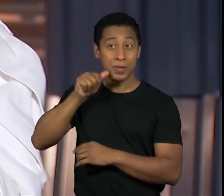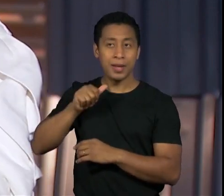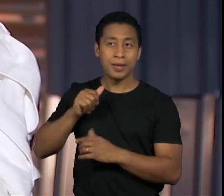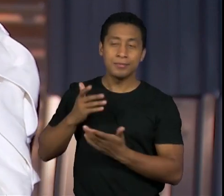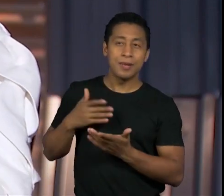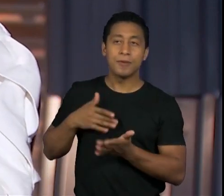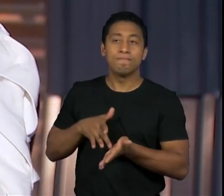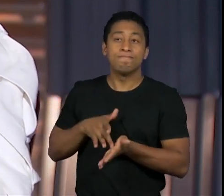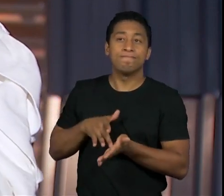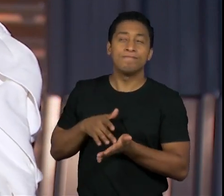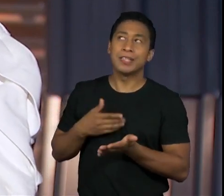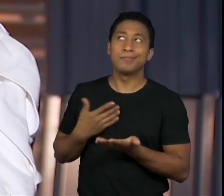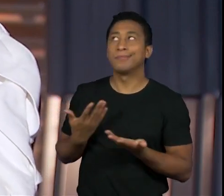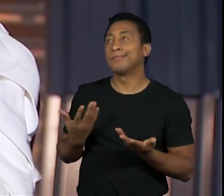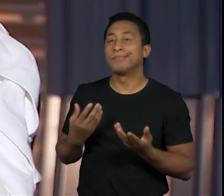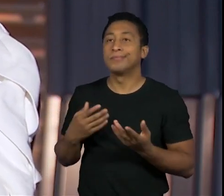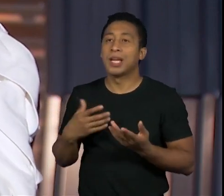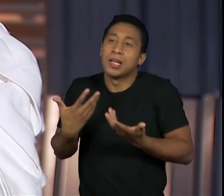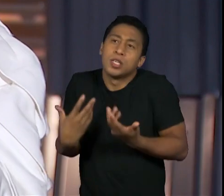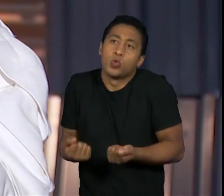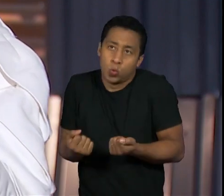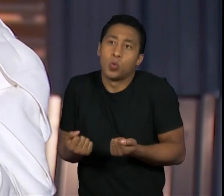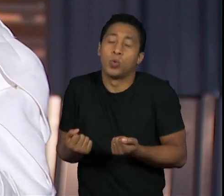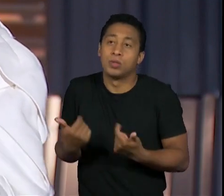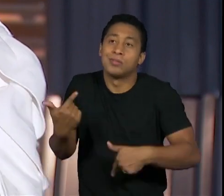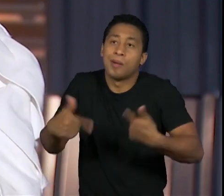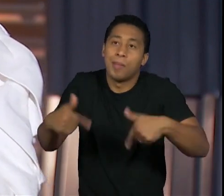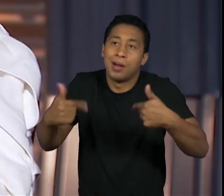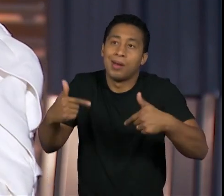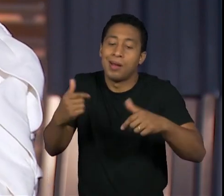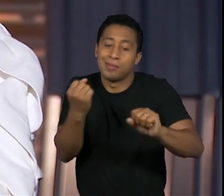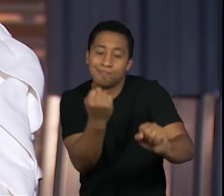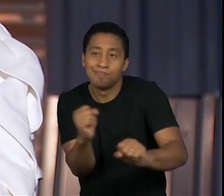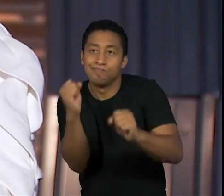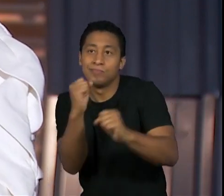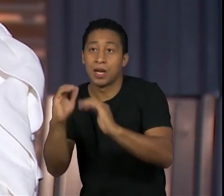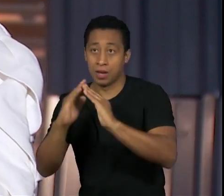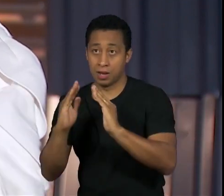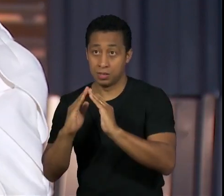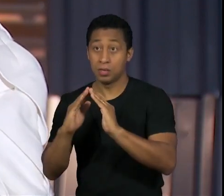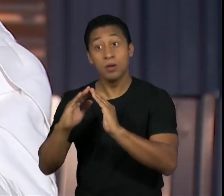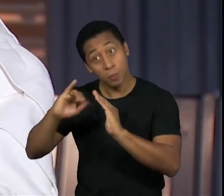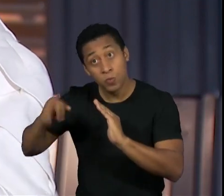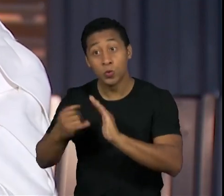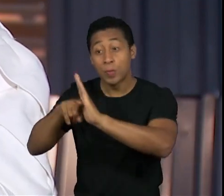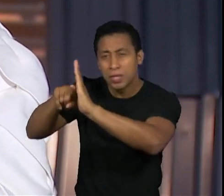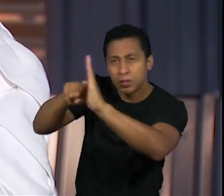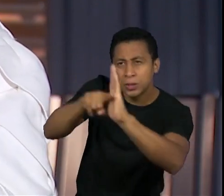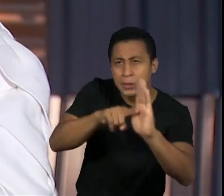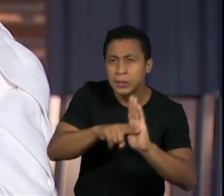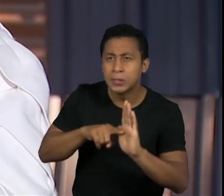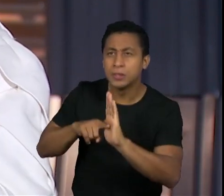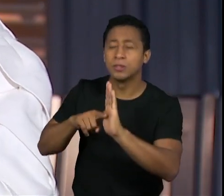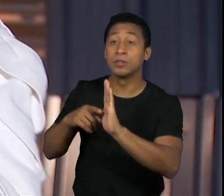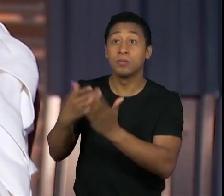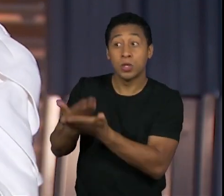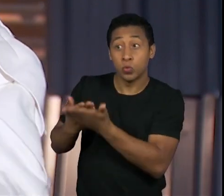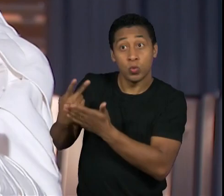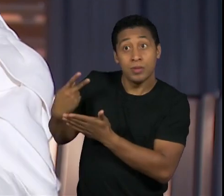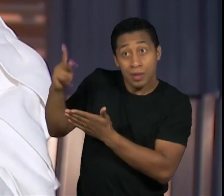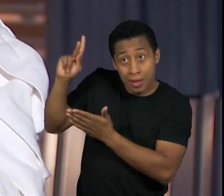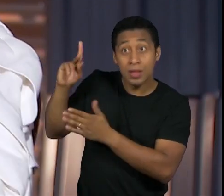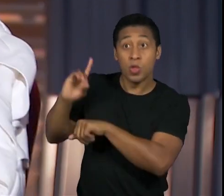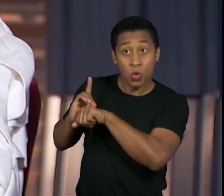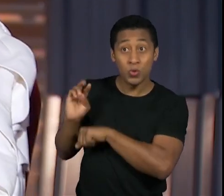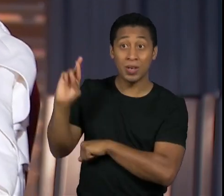doméstica, trabalhadora doméstica, precisamos mudar o termo, Sim. para a pesquisa de doutorado. Entendendo que ela era aquela presença, que ela